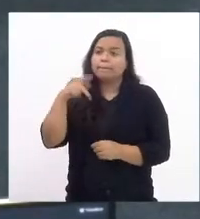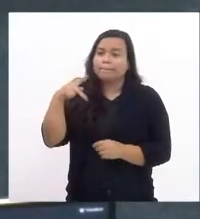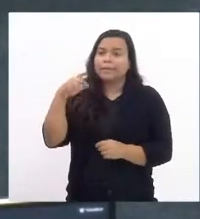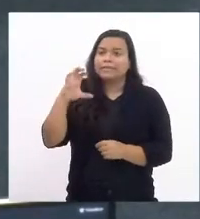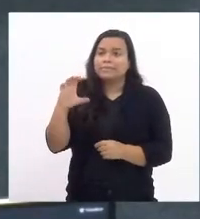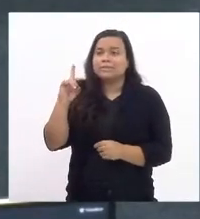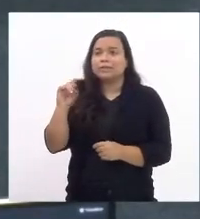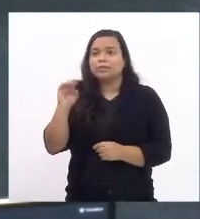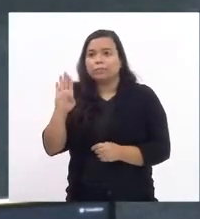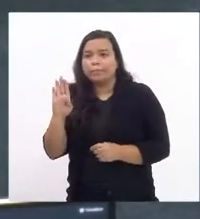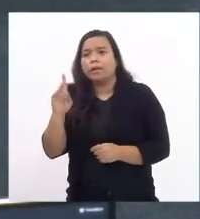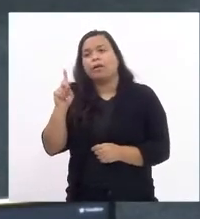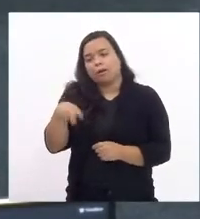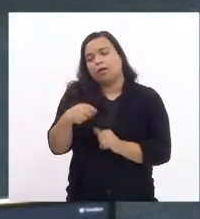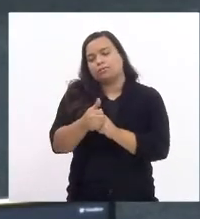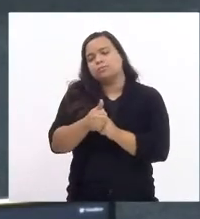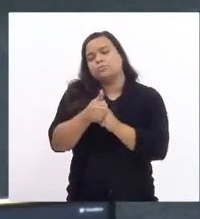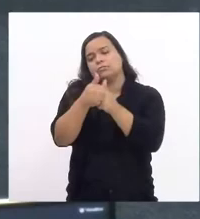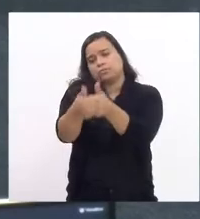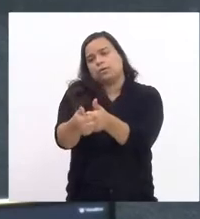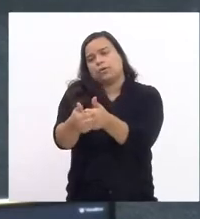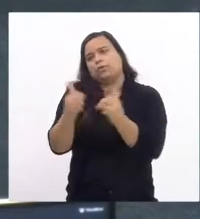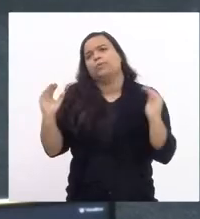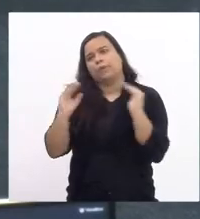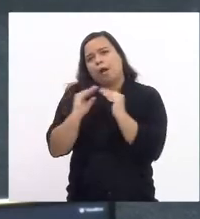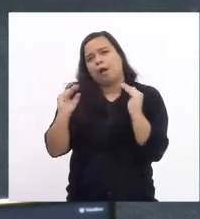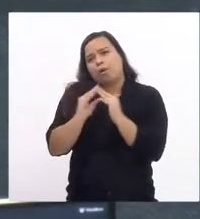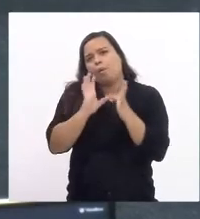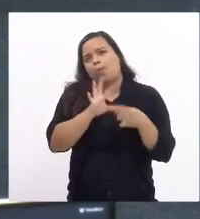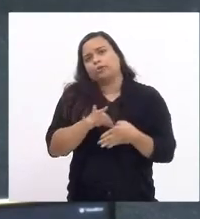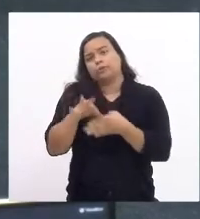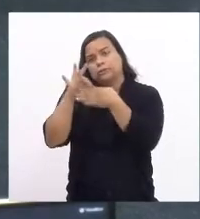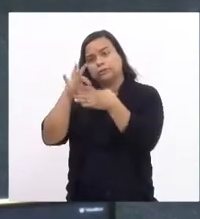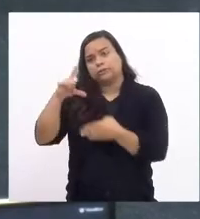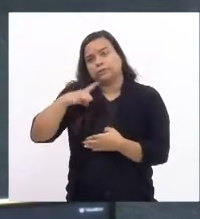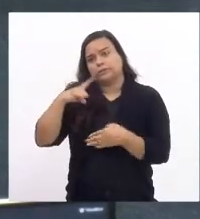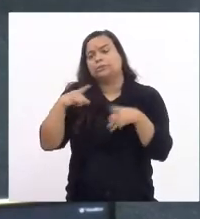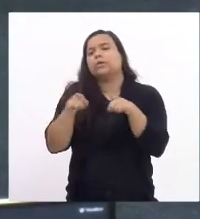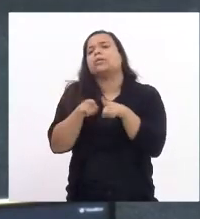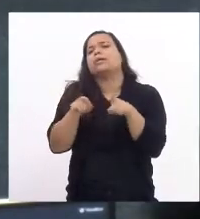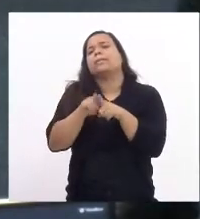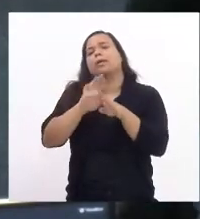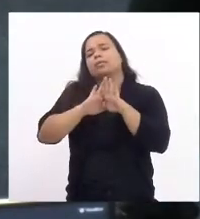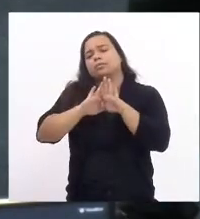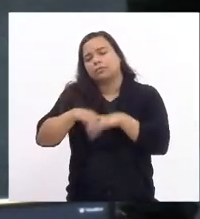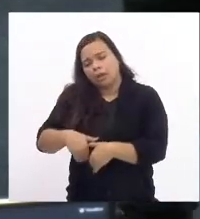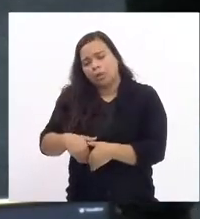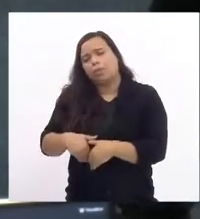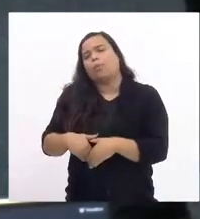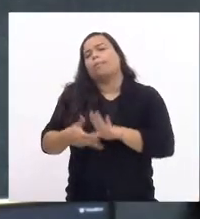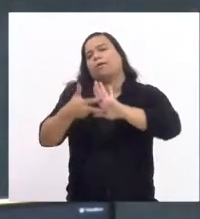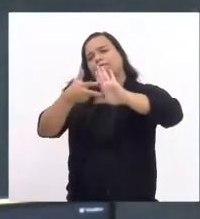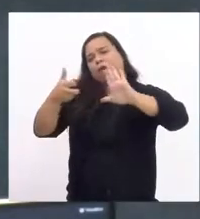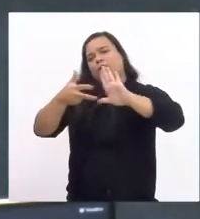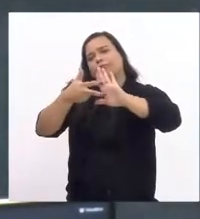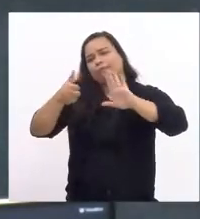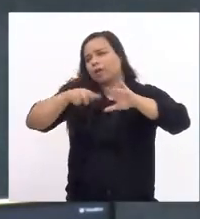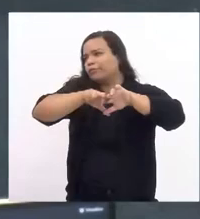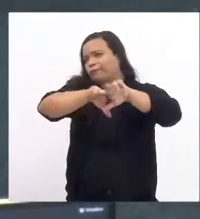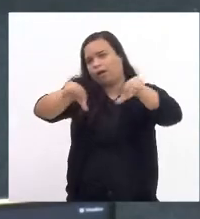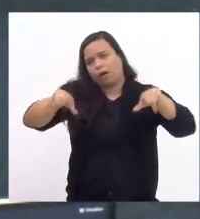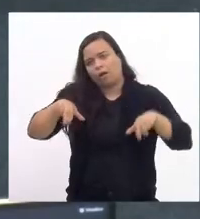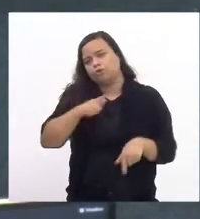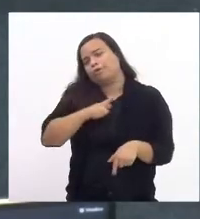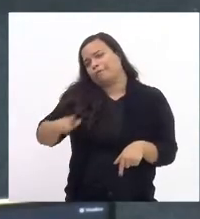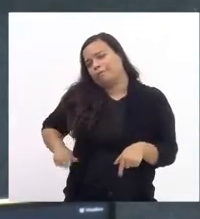PCdoB é seguindo o acordo de líderes e derrubando esses vetos que o